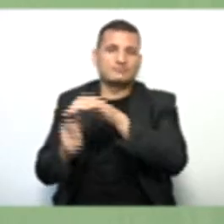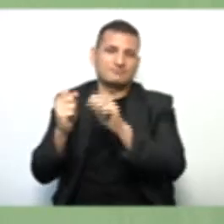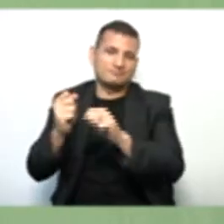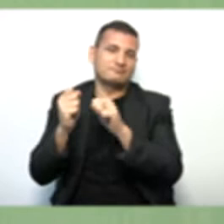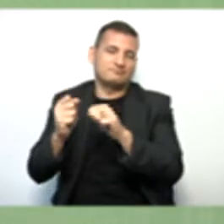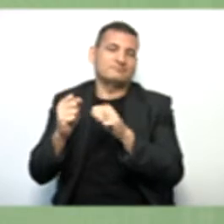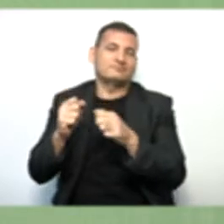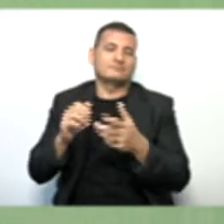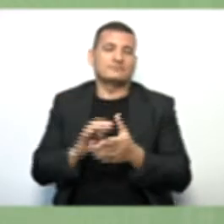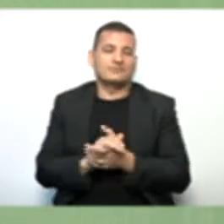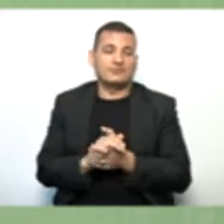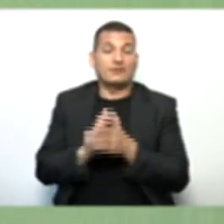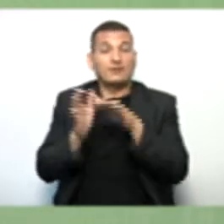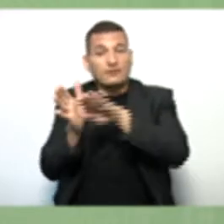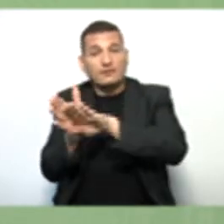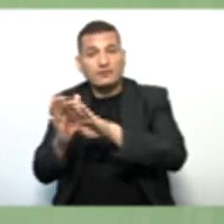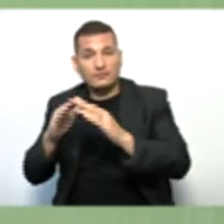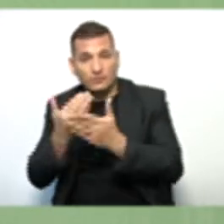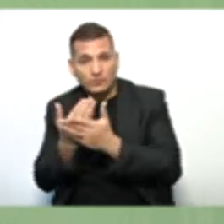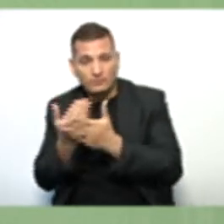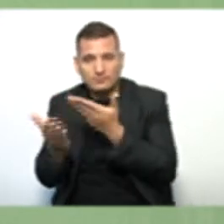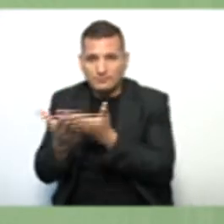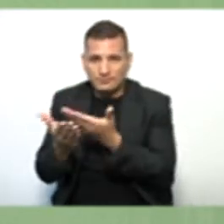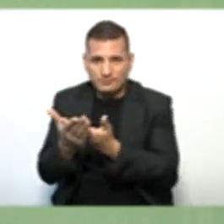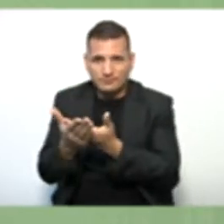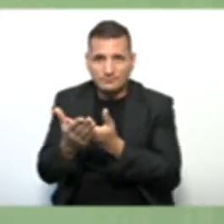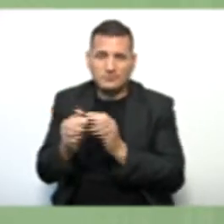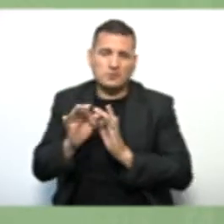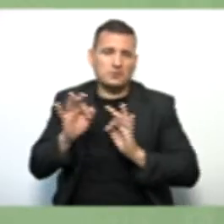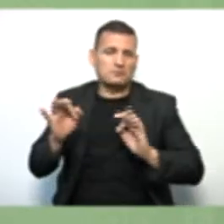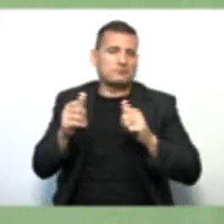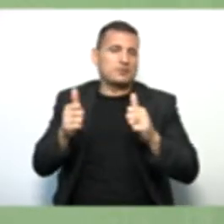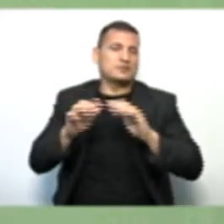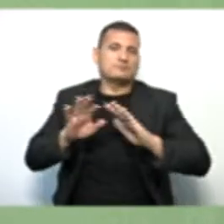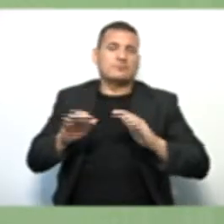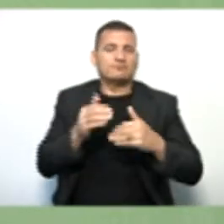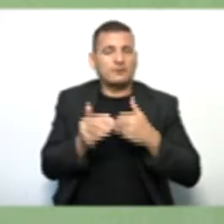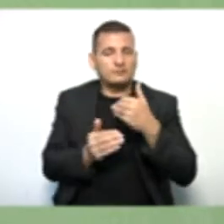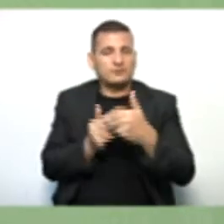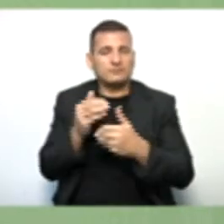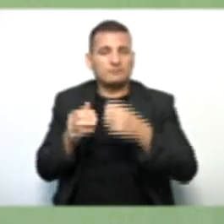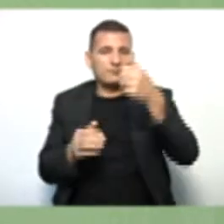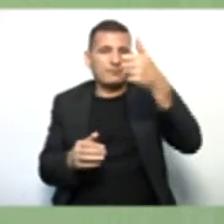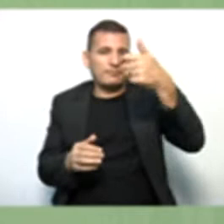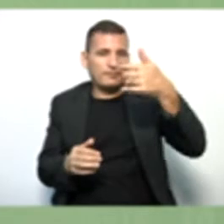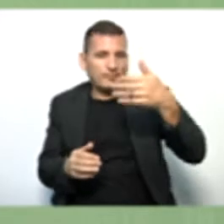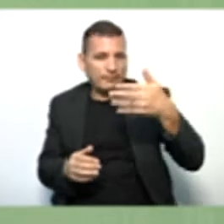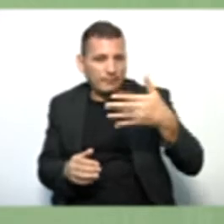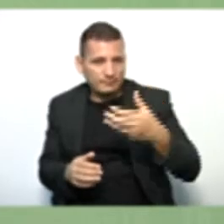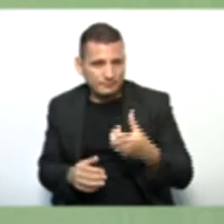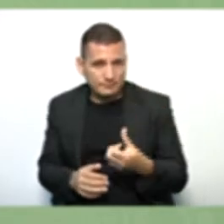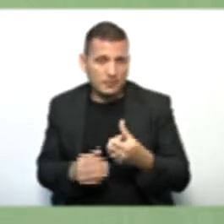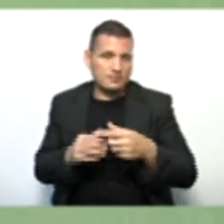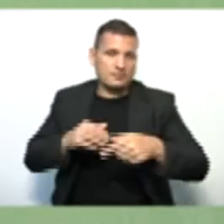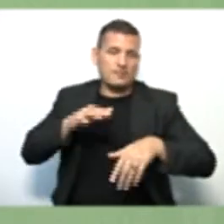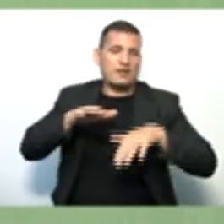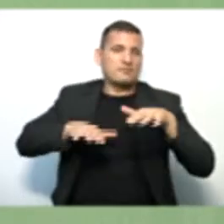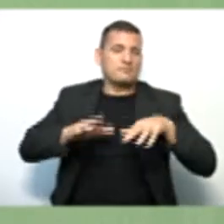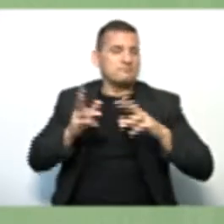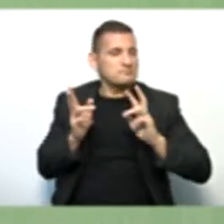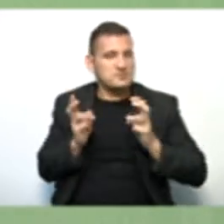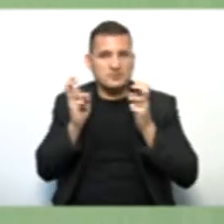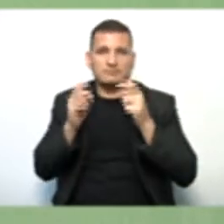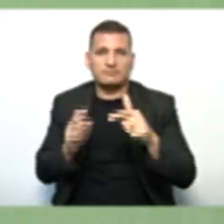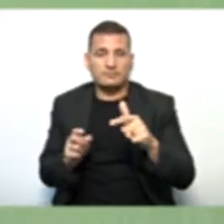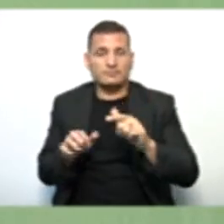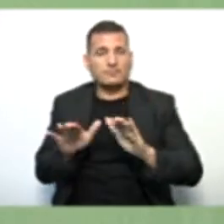à escola e estudar. Ótimo, beleza. Esses são os passos a passo que a gente faz no dia a dia e não percebe.